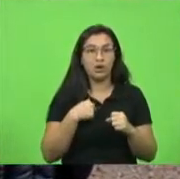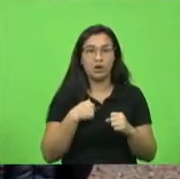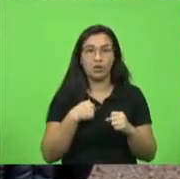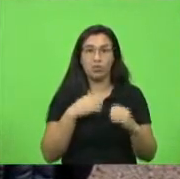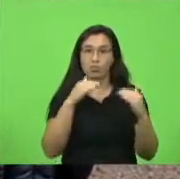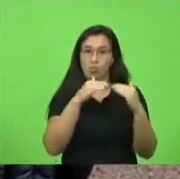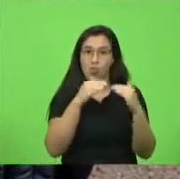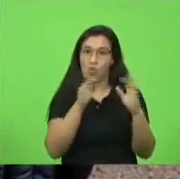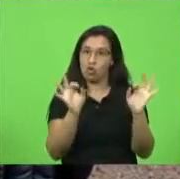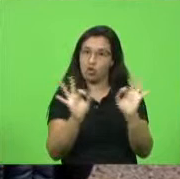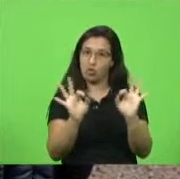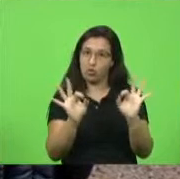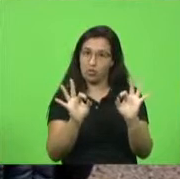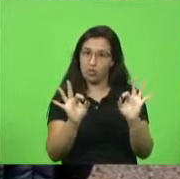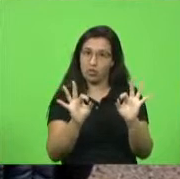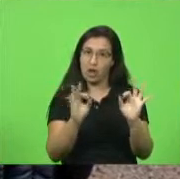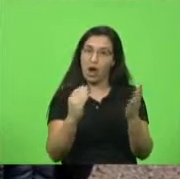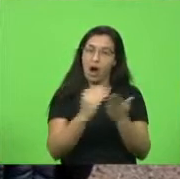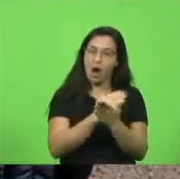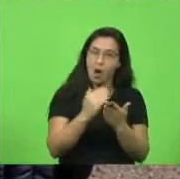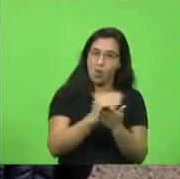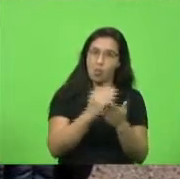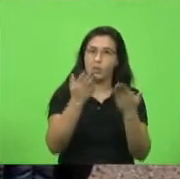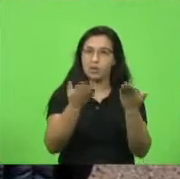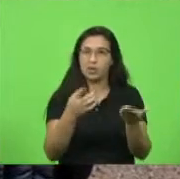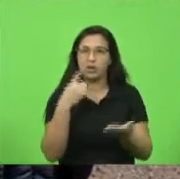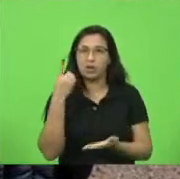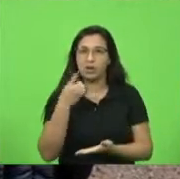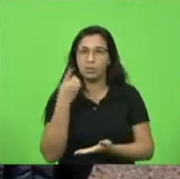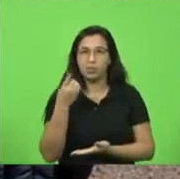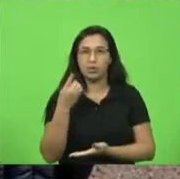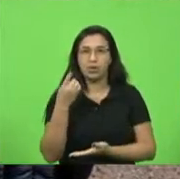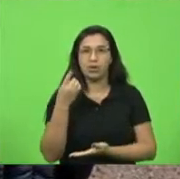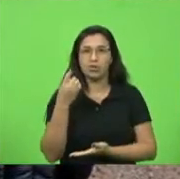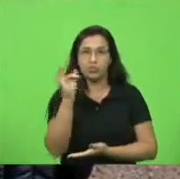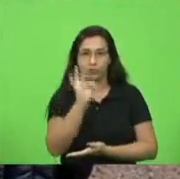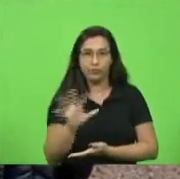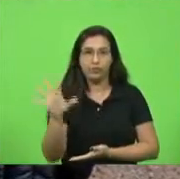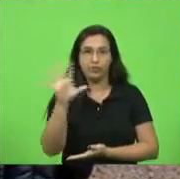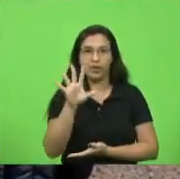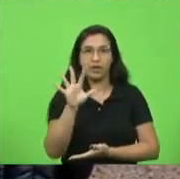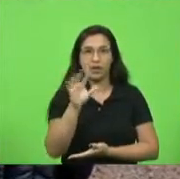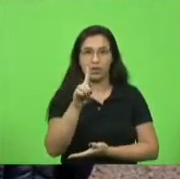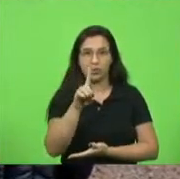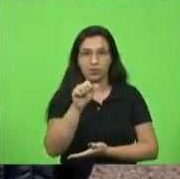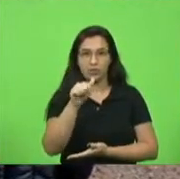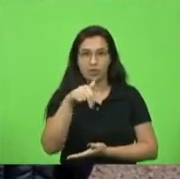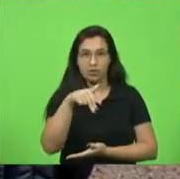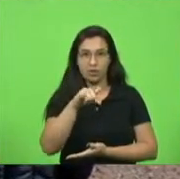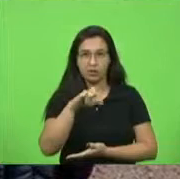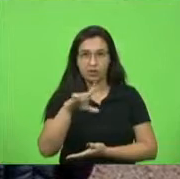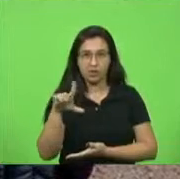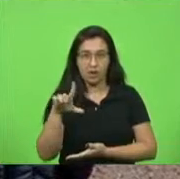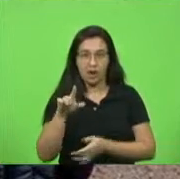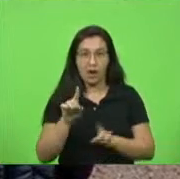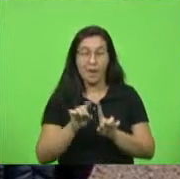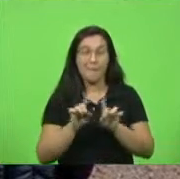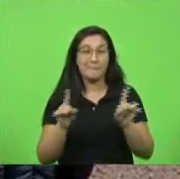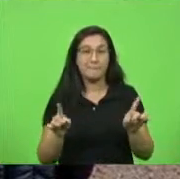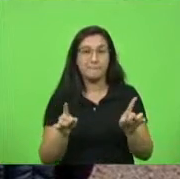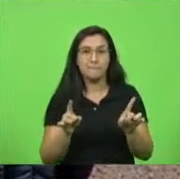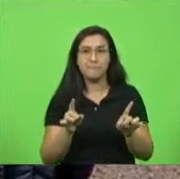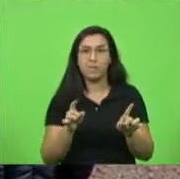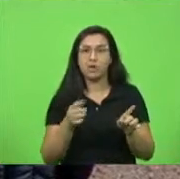das colocações feitas pelo deputado federal Daniel Silveira, mas jamais tolir-lhe